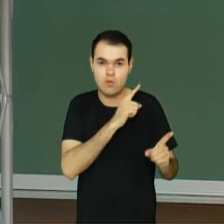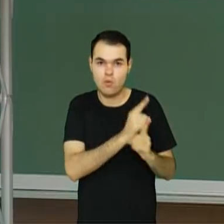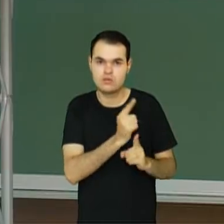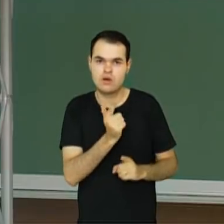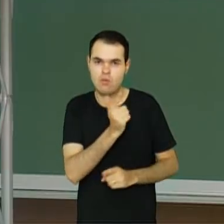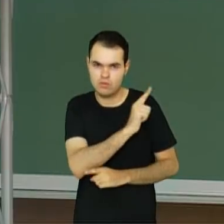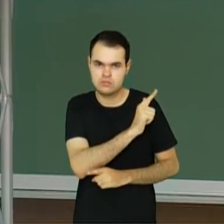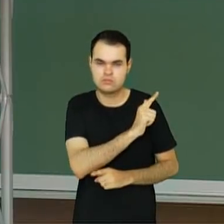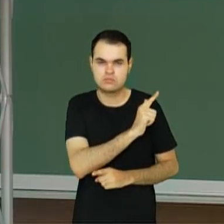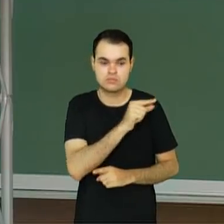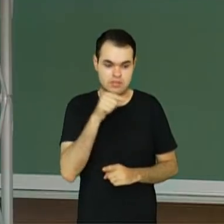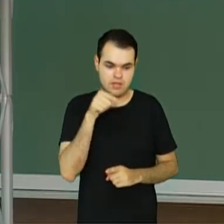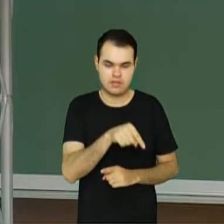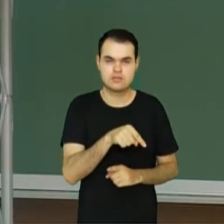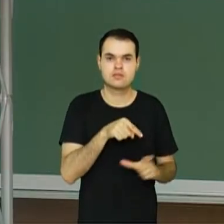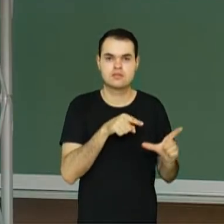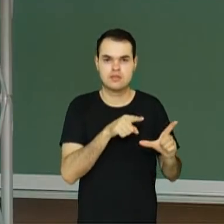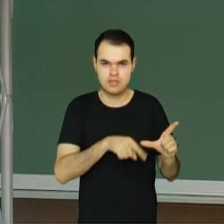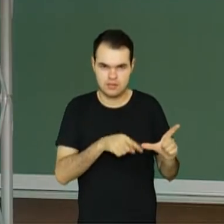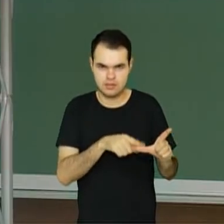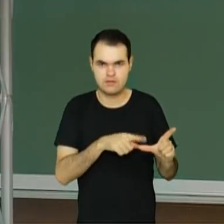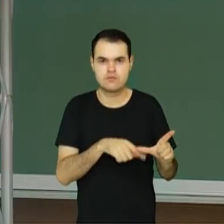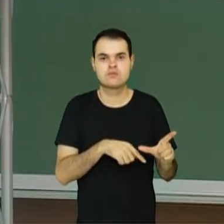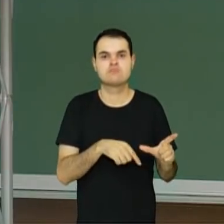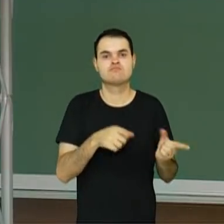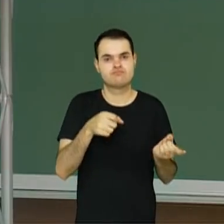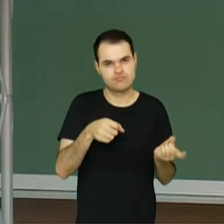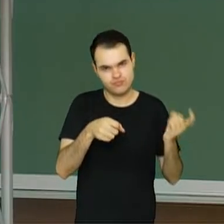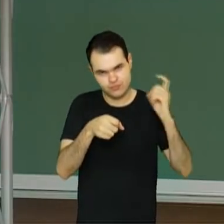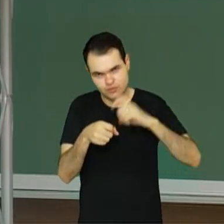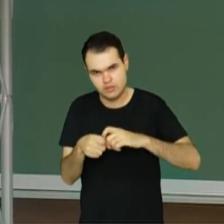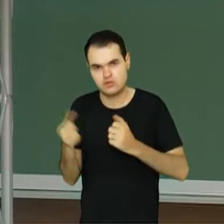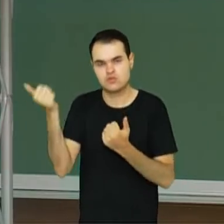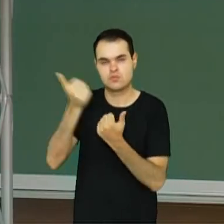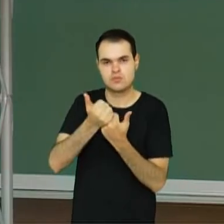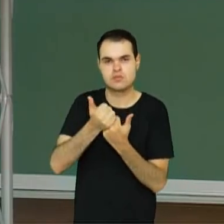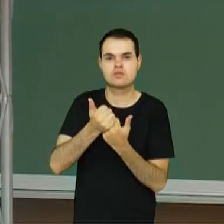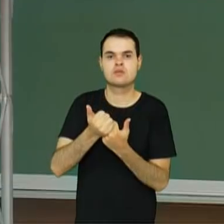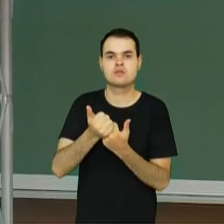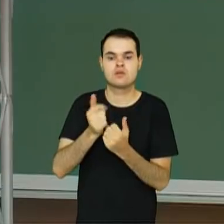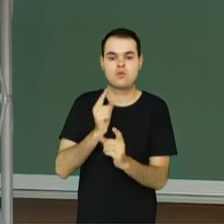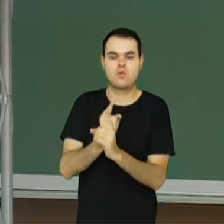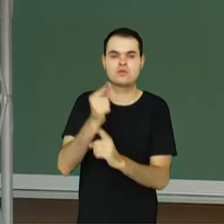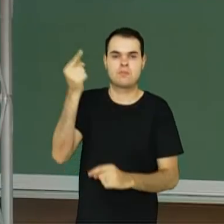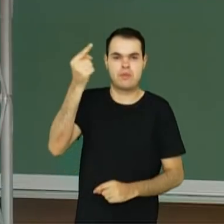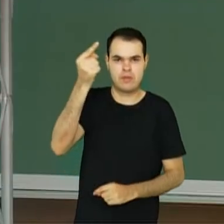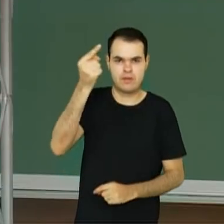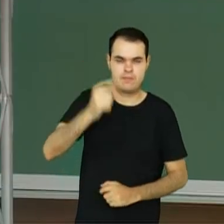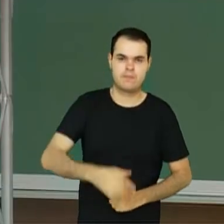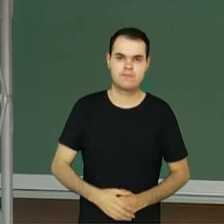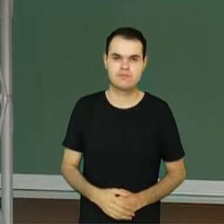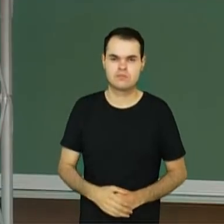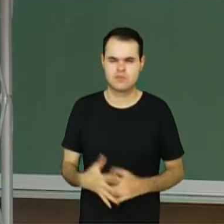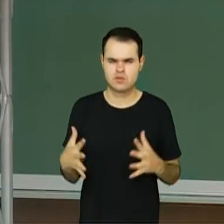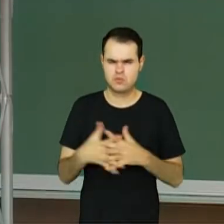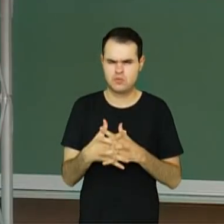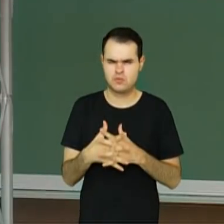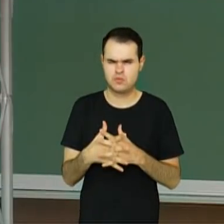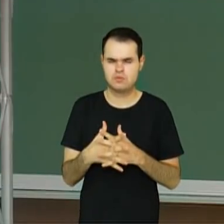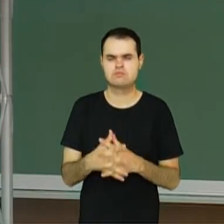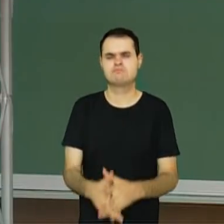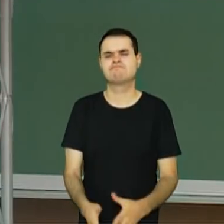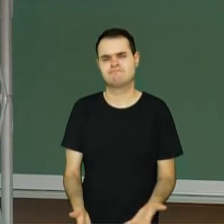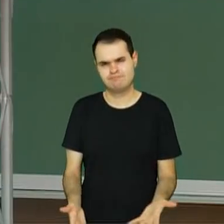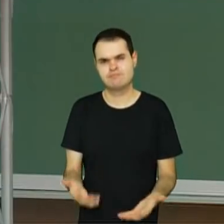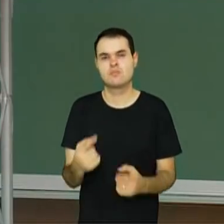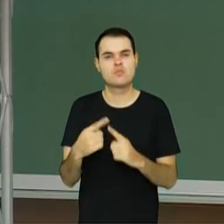incógnita. Aí, com essa outra incógnita, você volta para a equação de substituição e acha a primeira. Certo? Parece confuso? Parece um